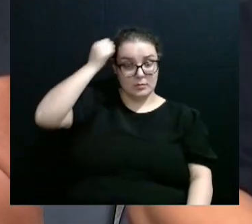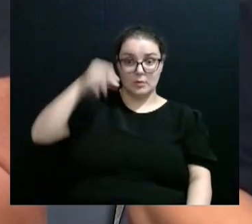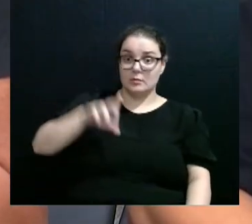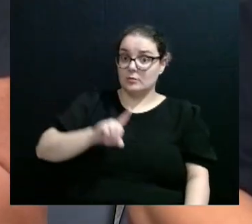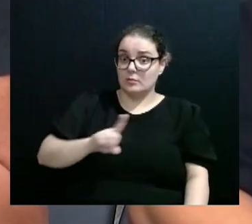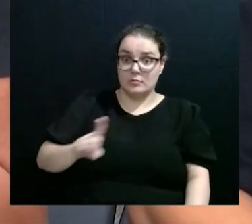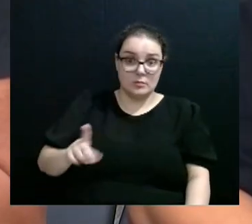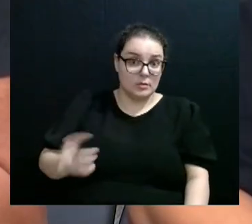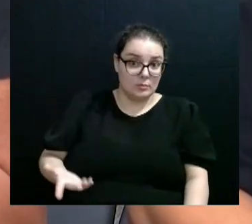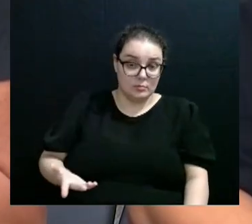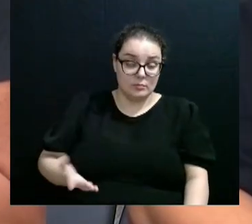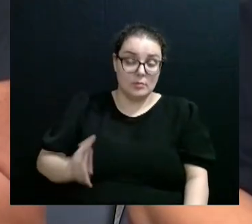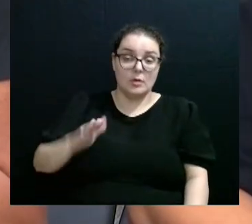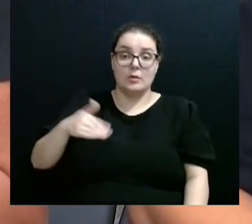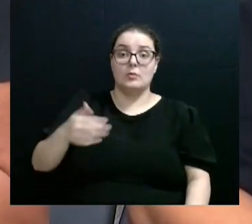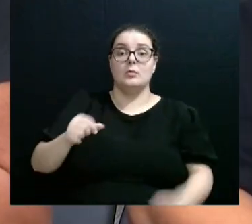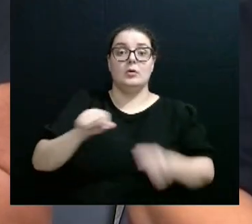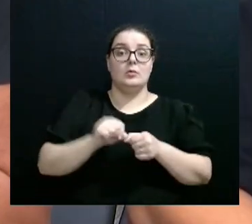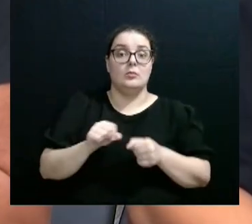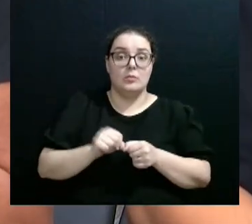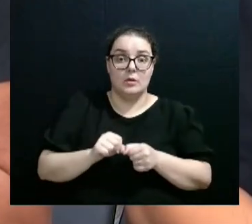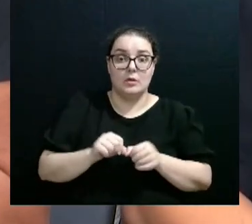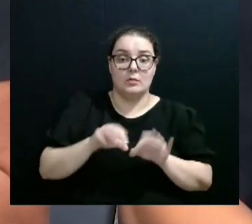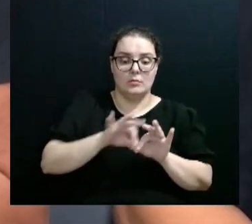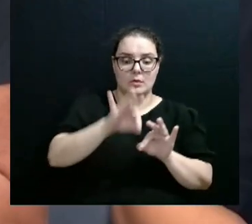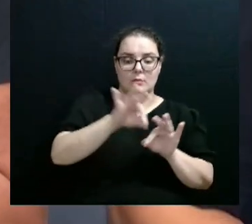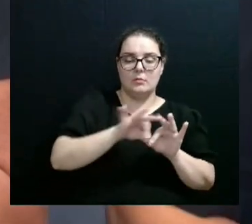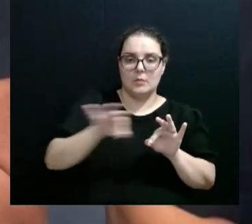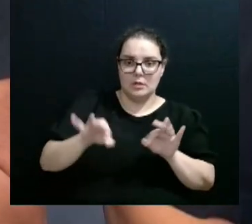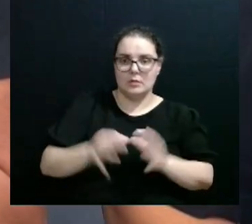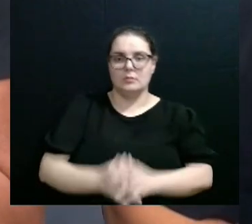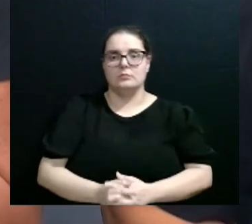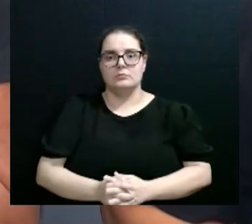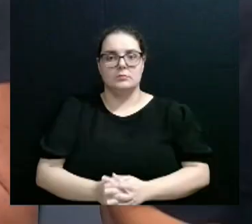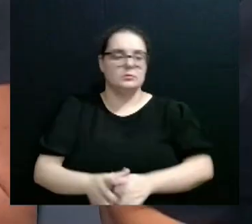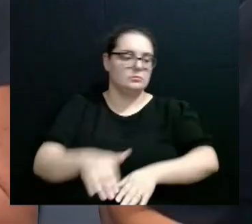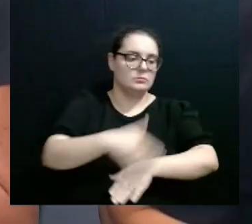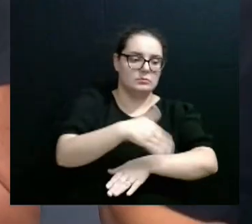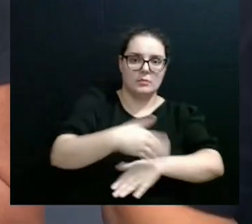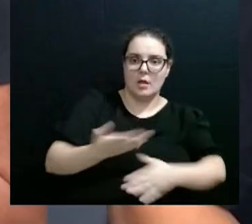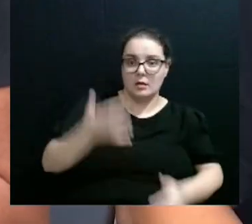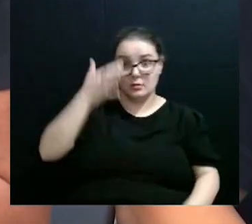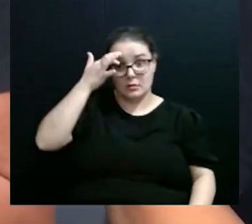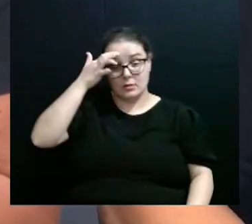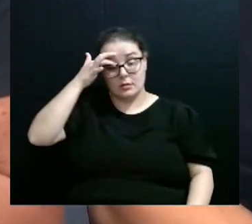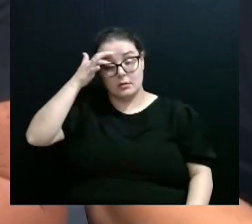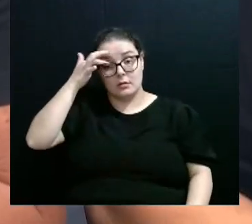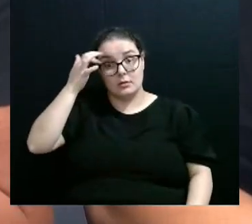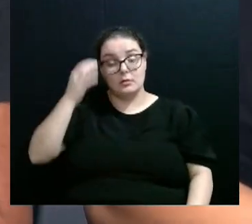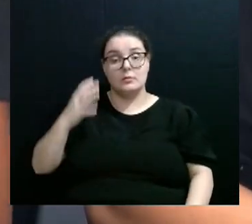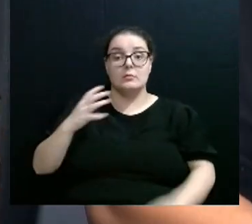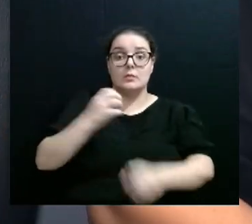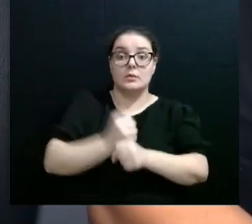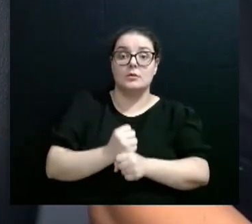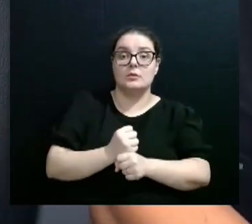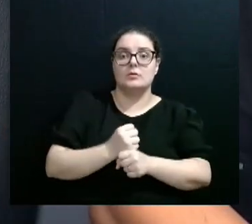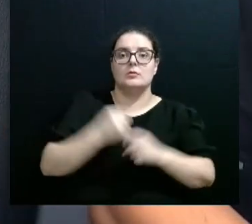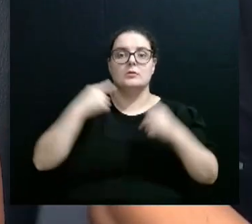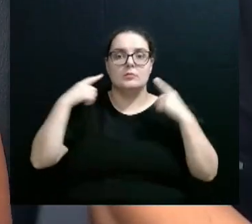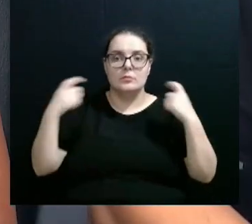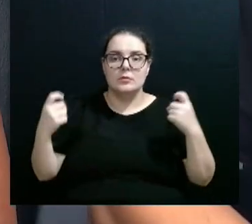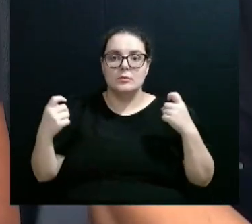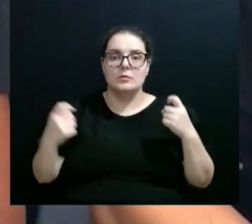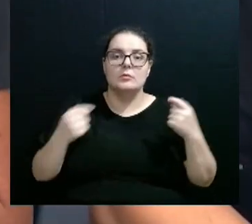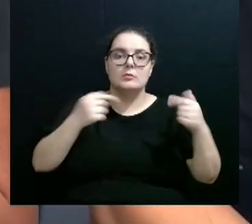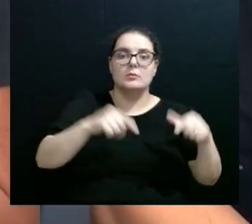você faz as suas medições na rua, ali você mede um somatório de ruído, o estabelecimento mais o agregado de